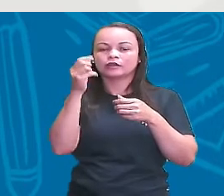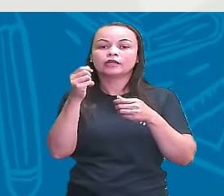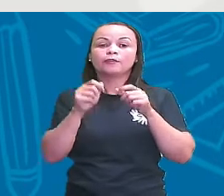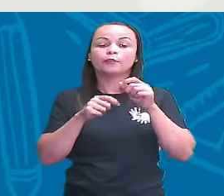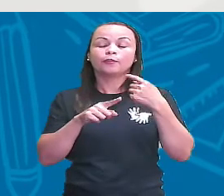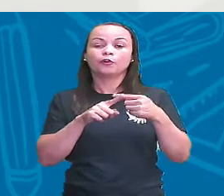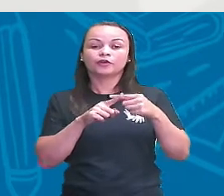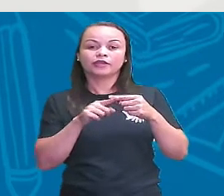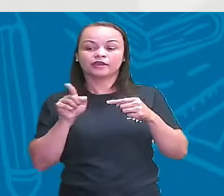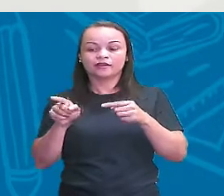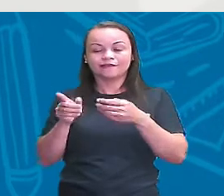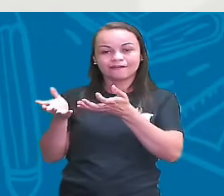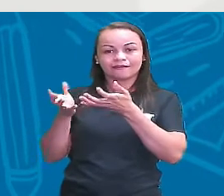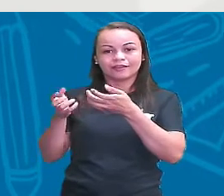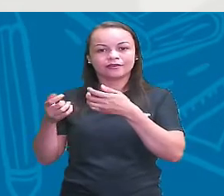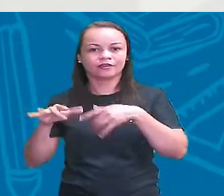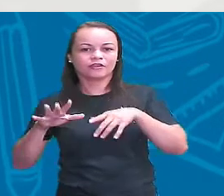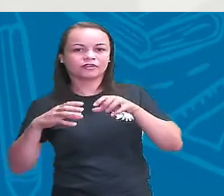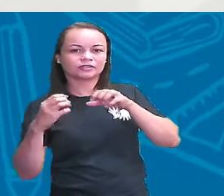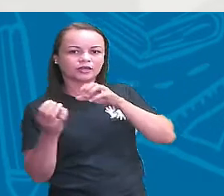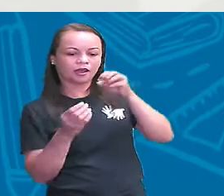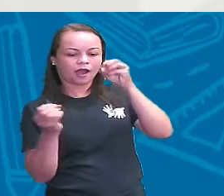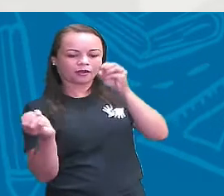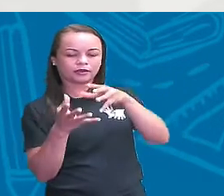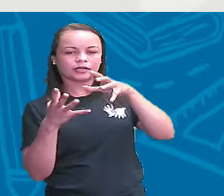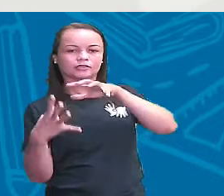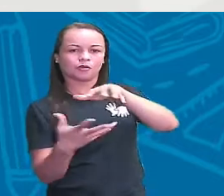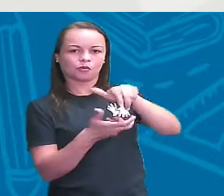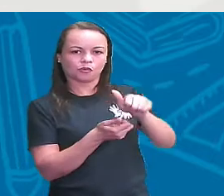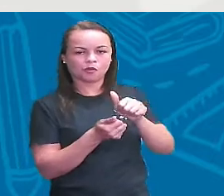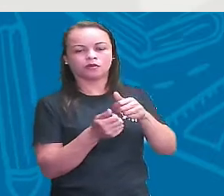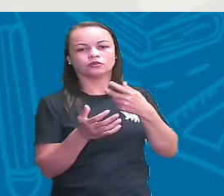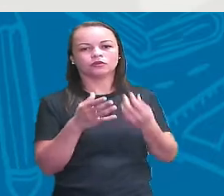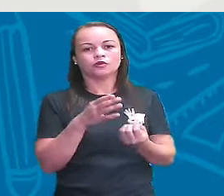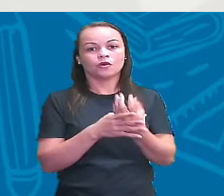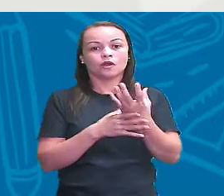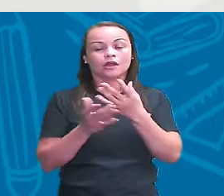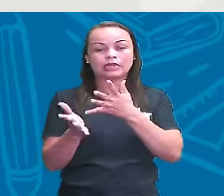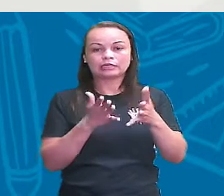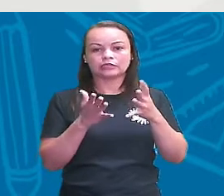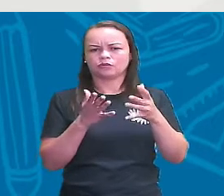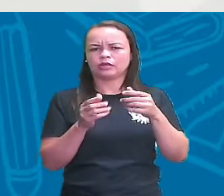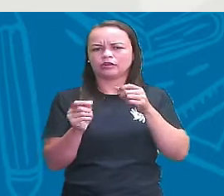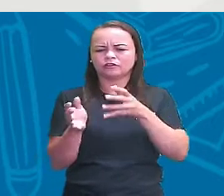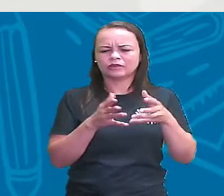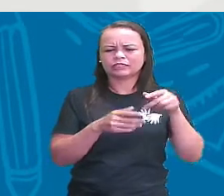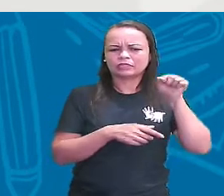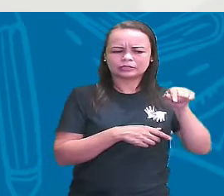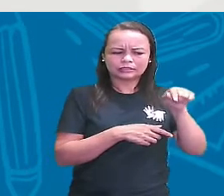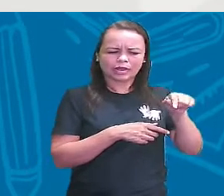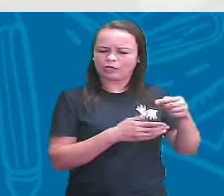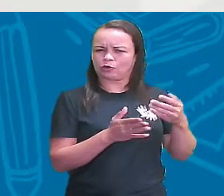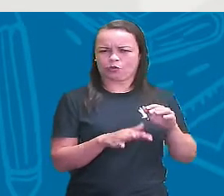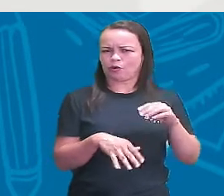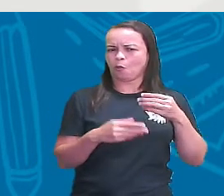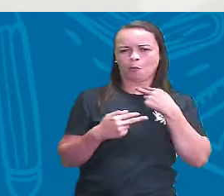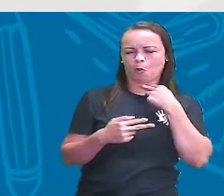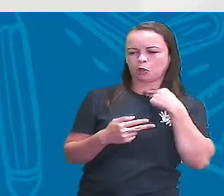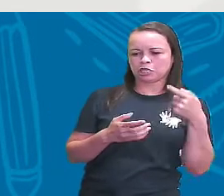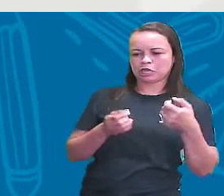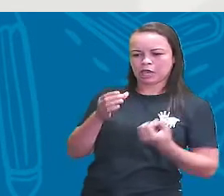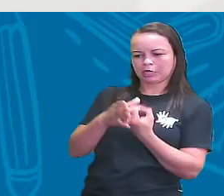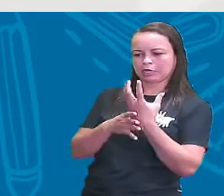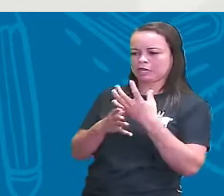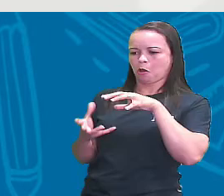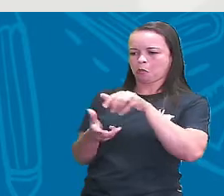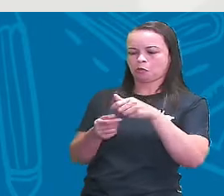mundo. E aí Ododua chegou para o Deus Supremo e avisou que Oxalá não estava em condições de criar porque ele havia bebido. Aí o